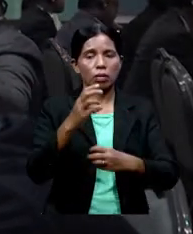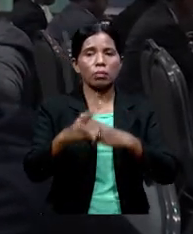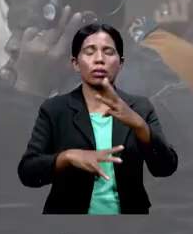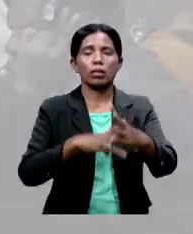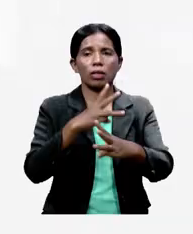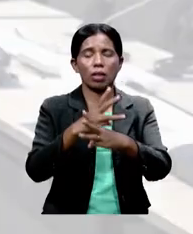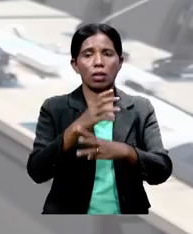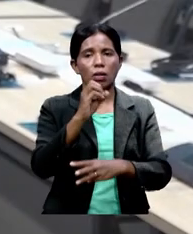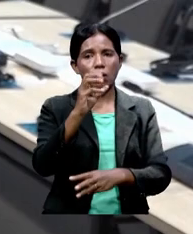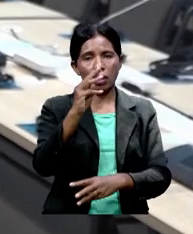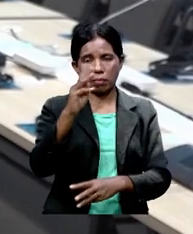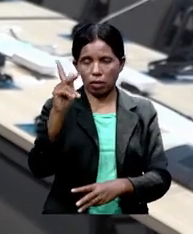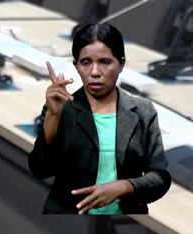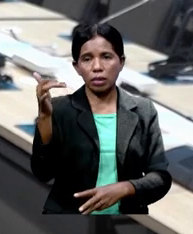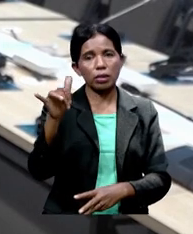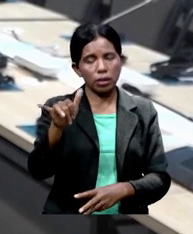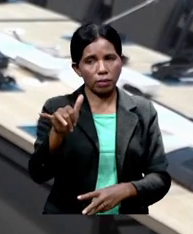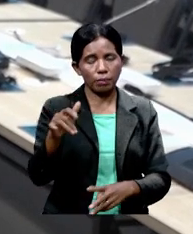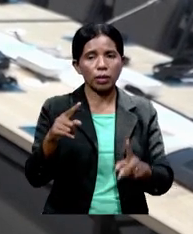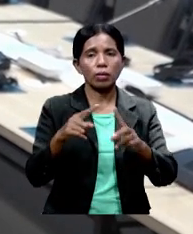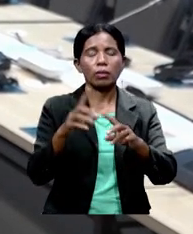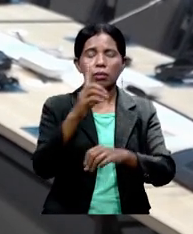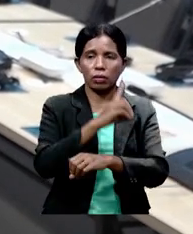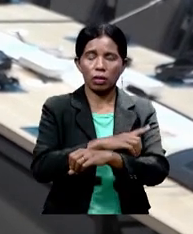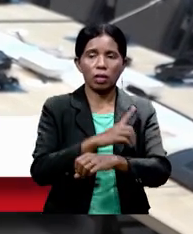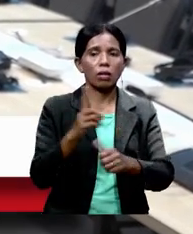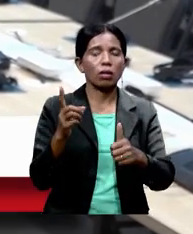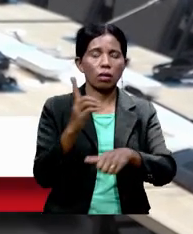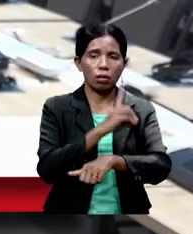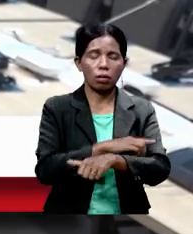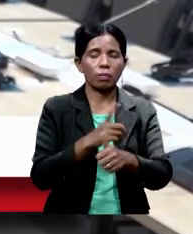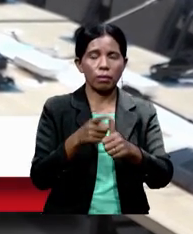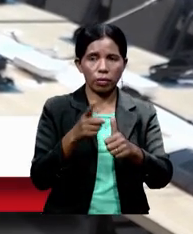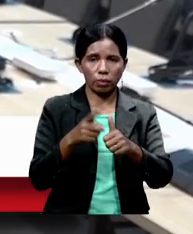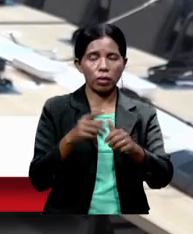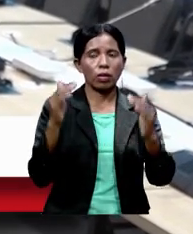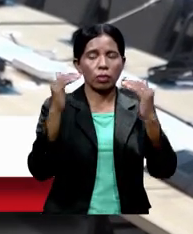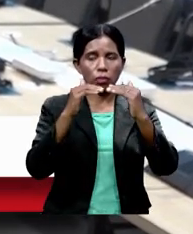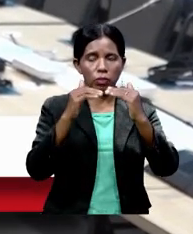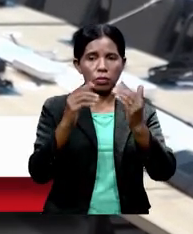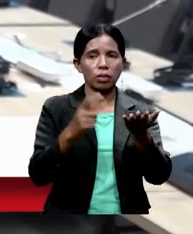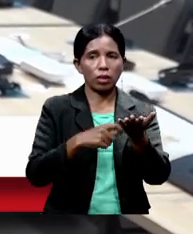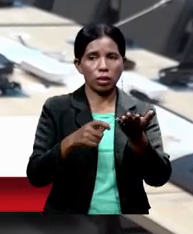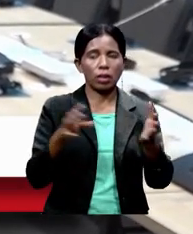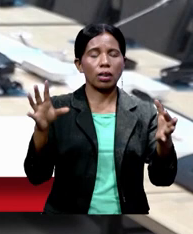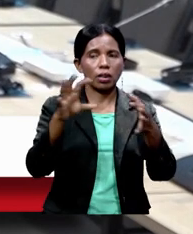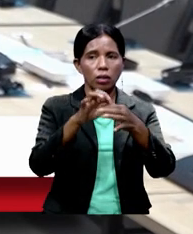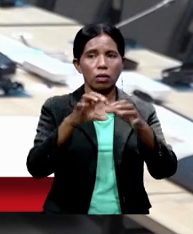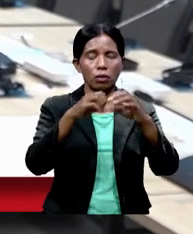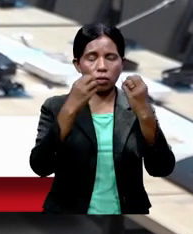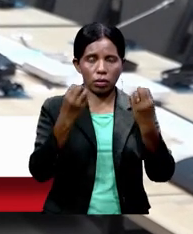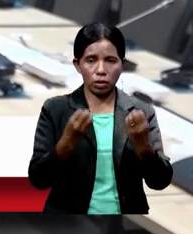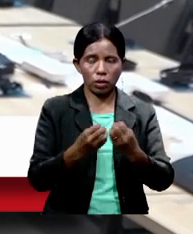Comércio será. Lorong oing marka lorong dahulu ba encontro técnico nyom liga ho itinerari zamba ya Organisasi Mundial